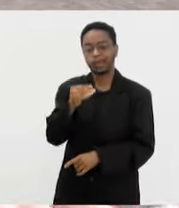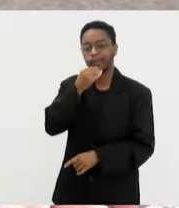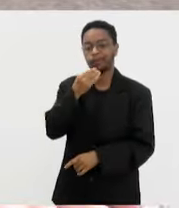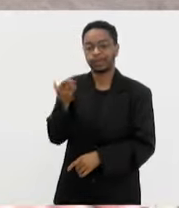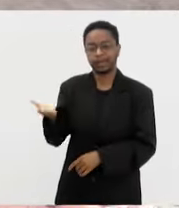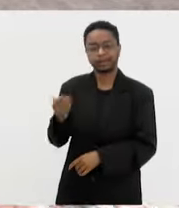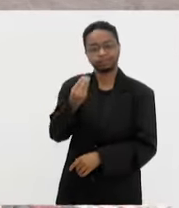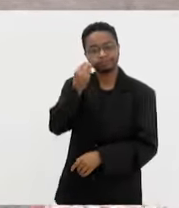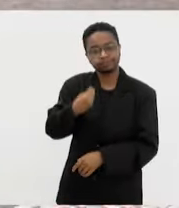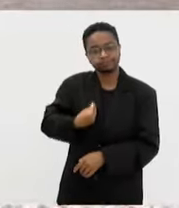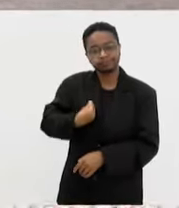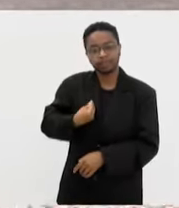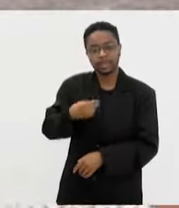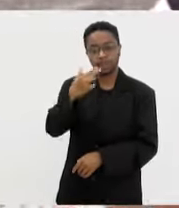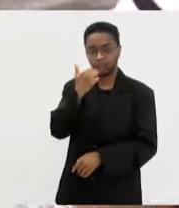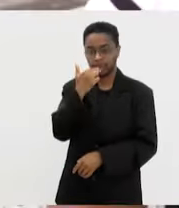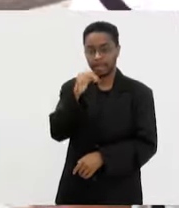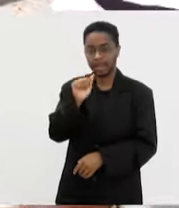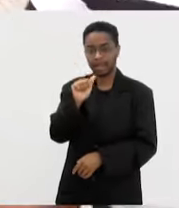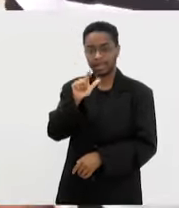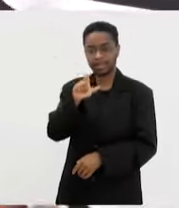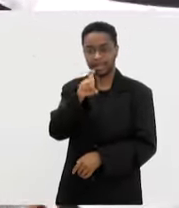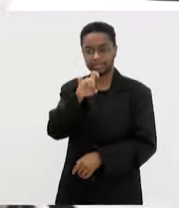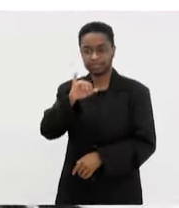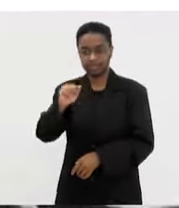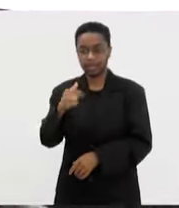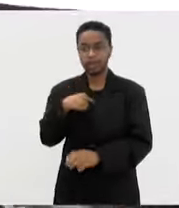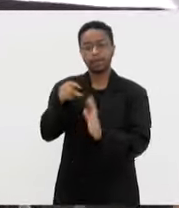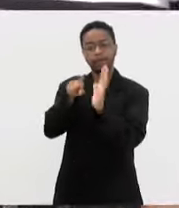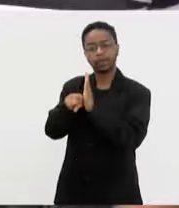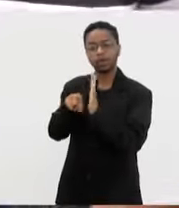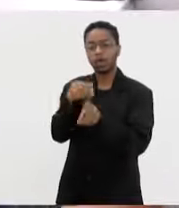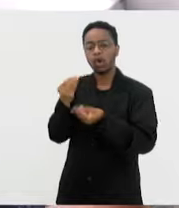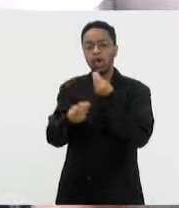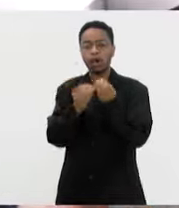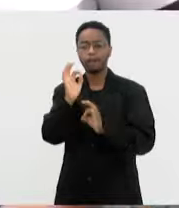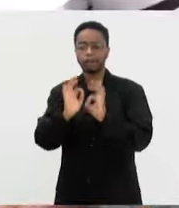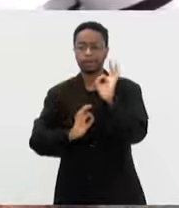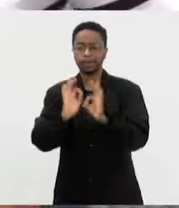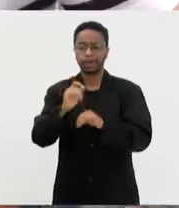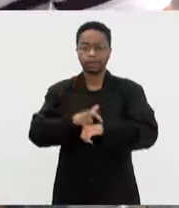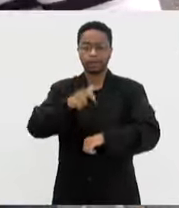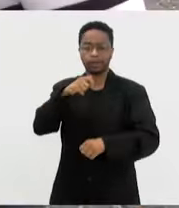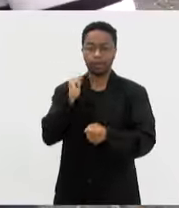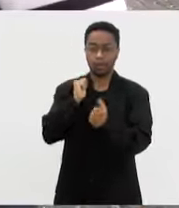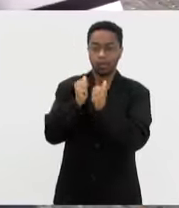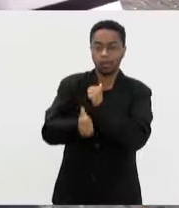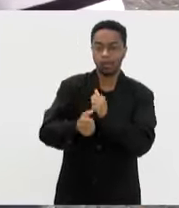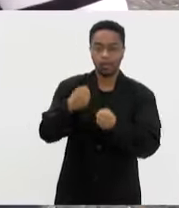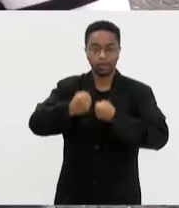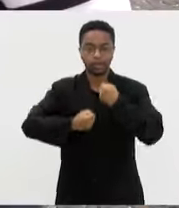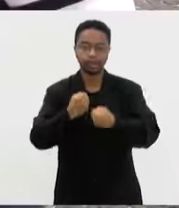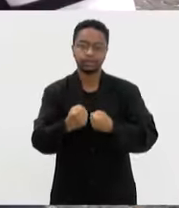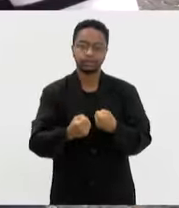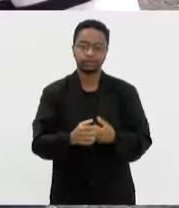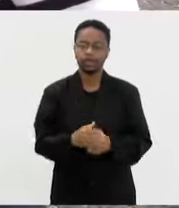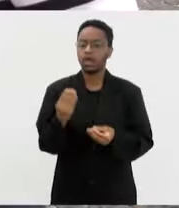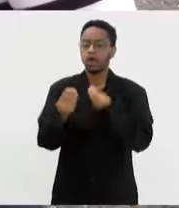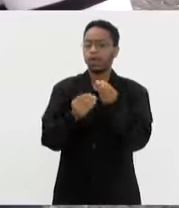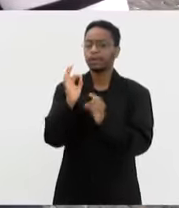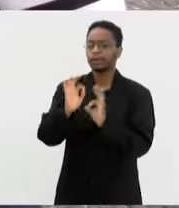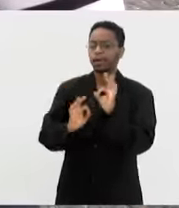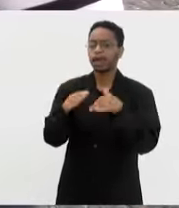da nutricionista Alexia Carvalho para tirar algumas dúvidas a respeito de como se preparar para essa corrida, né, doutor? Como se preparar para essa corrida? Qual a